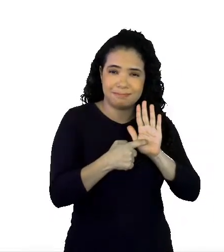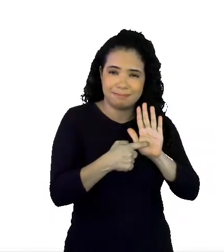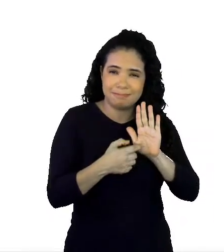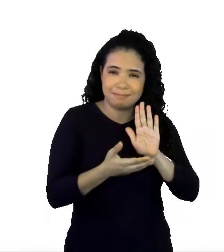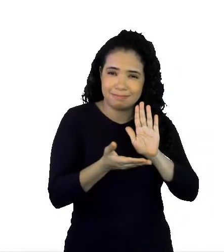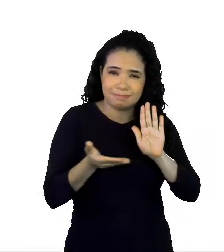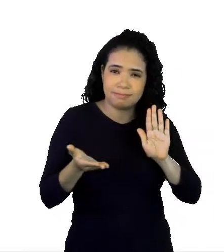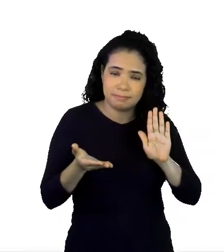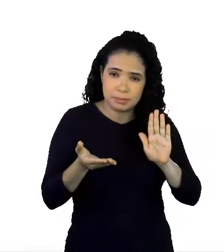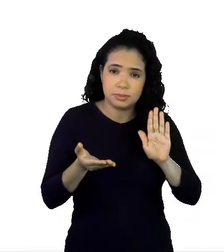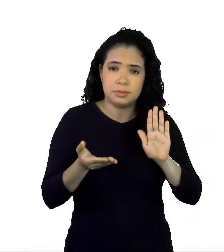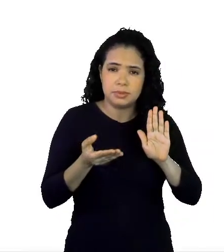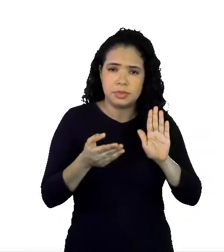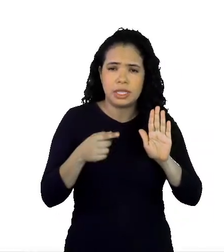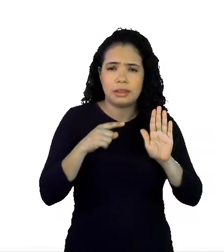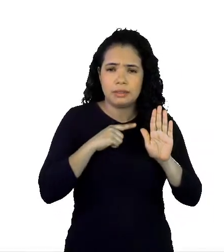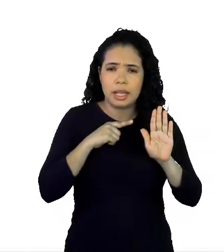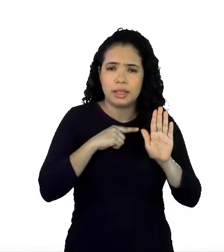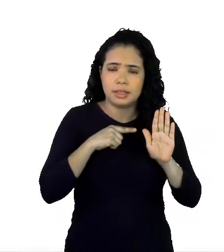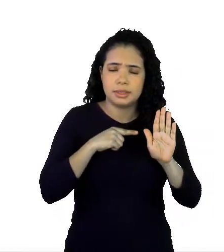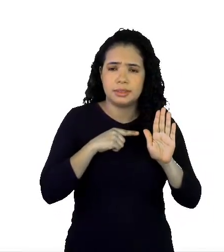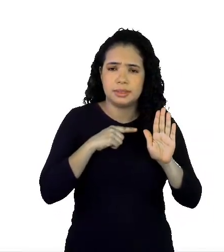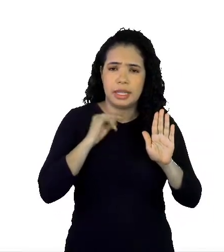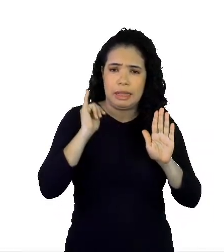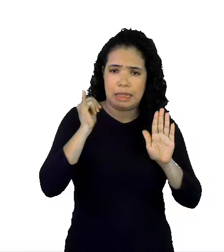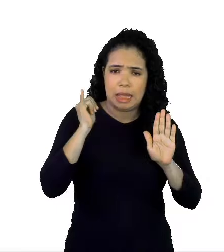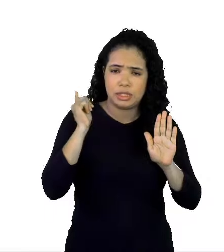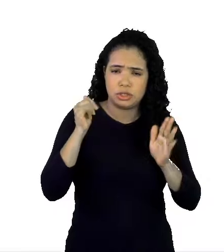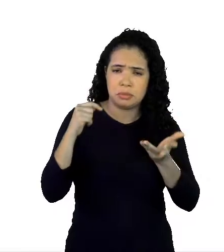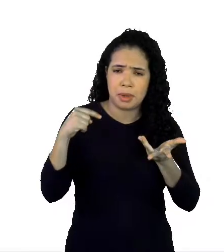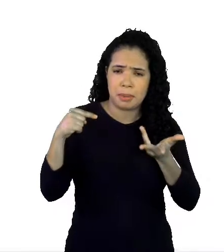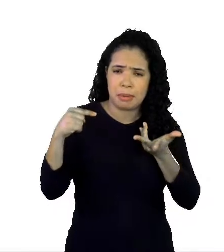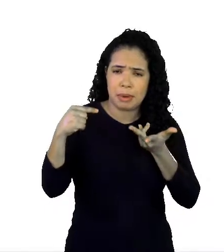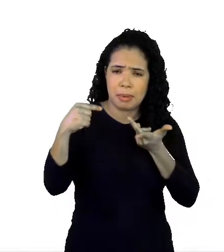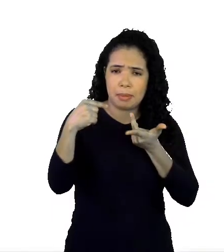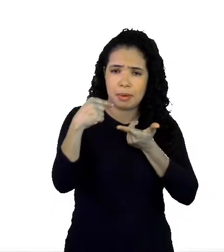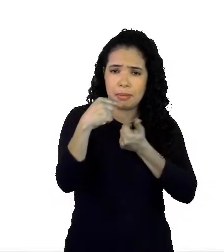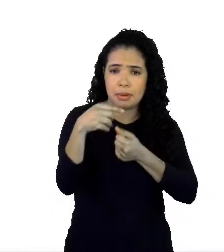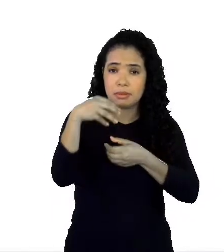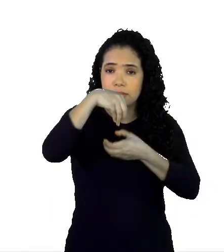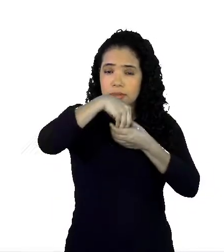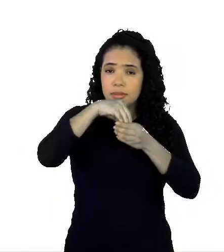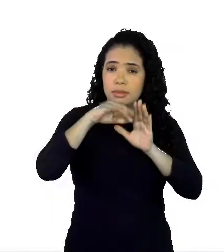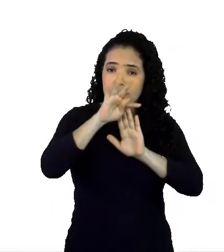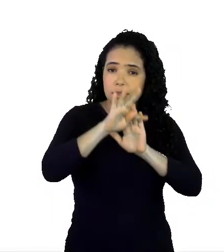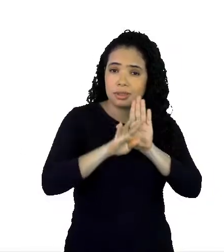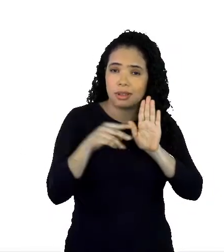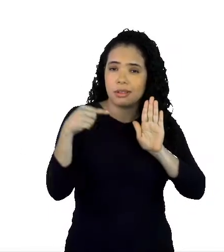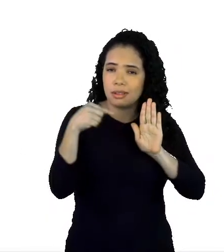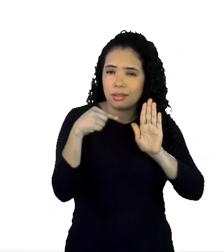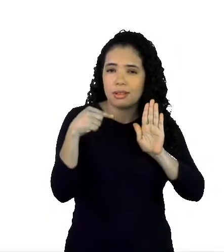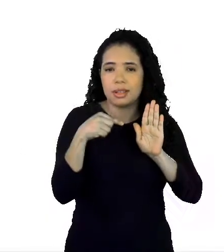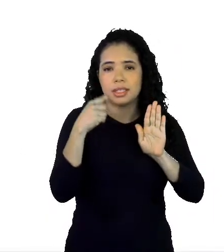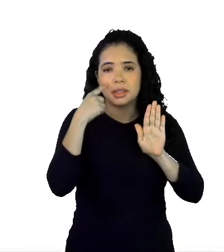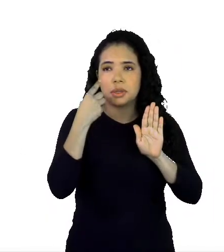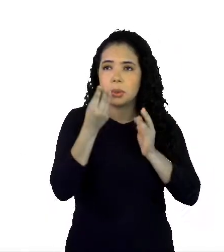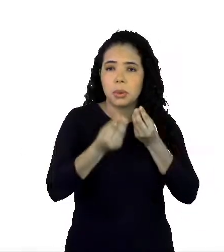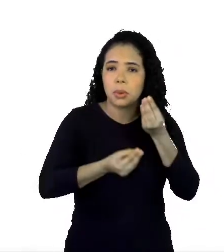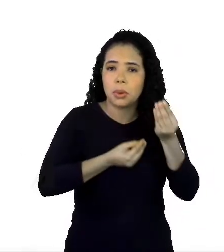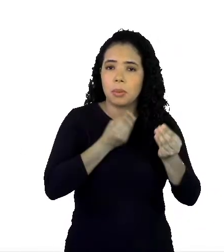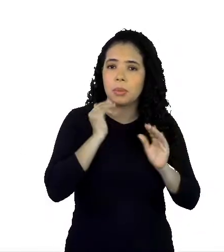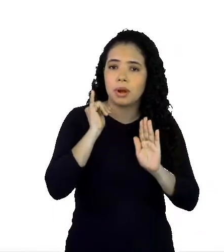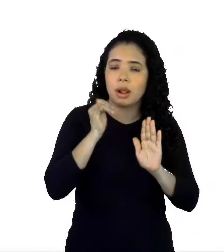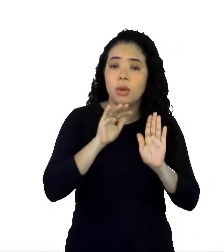pode apresentar todos os elementos da narrativa ou só um elemento. Vai depender de como é narrado, de qual